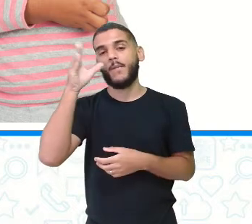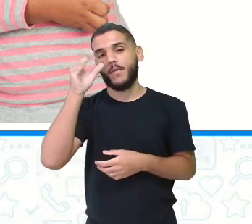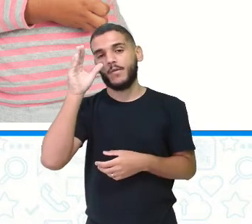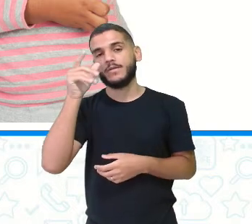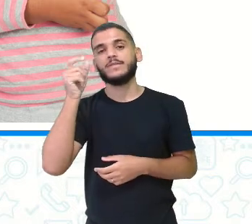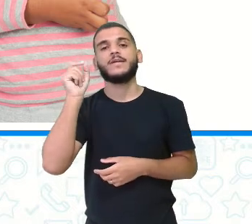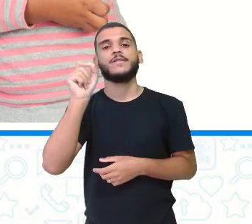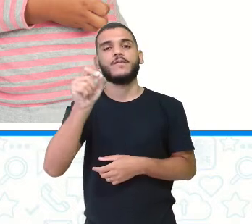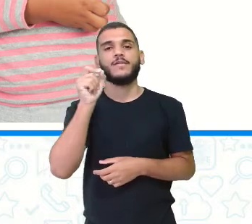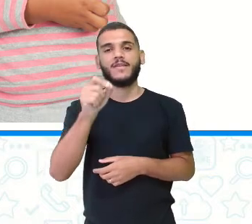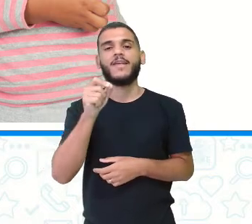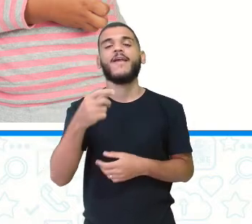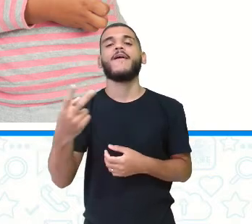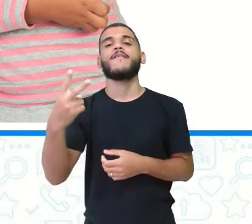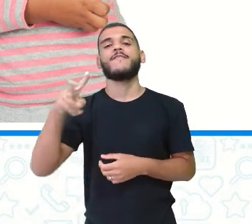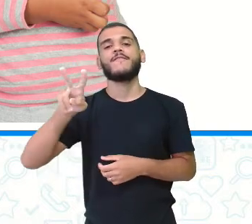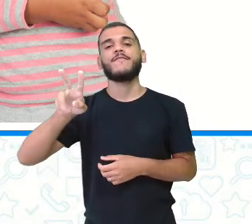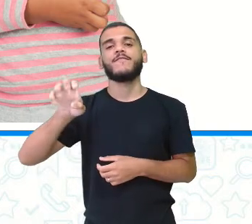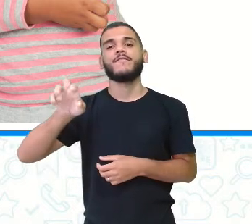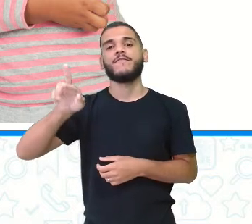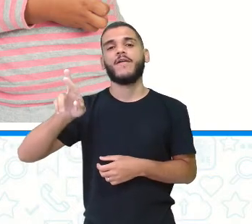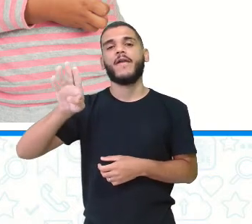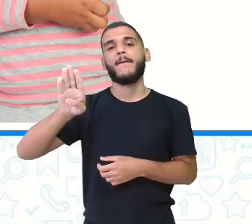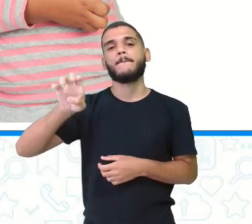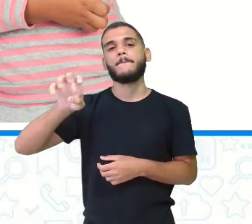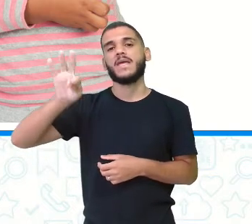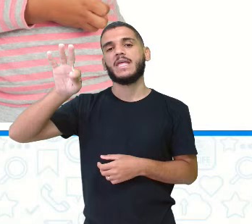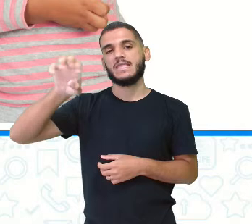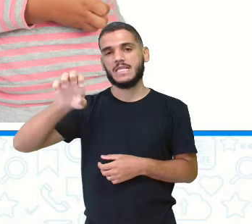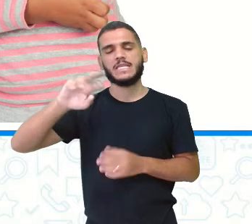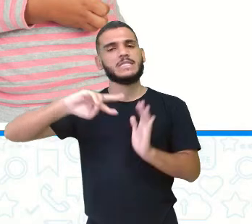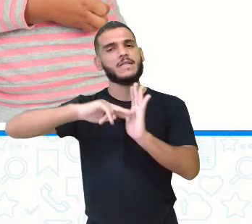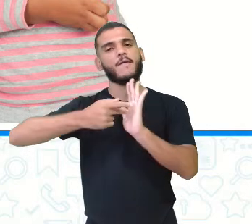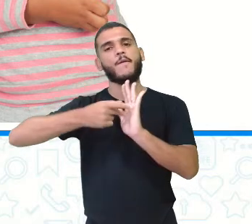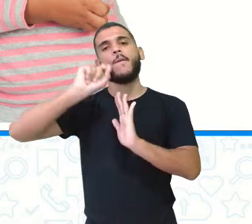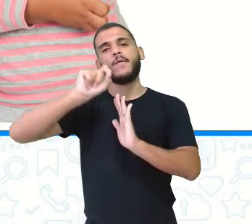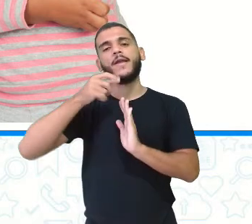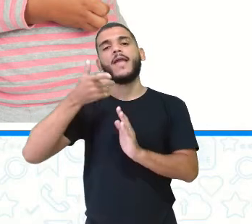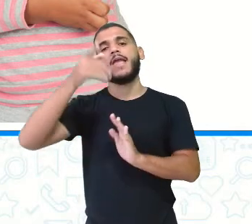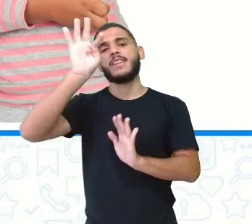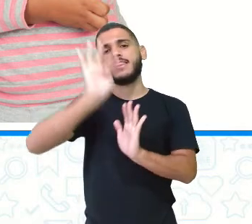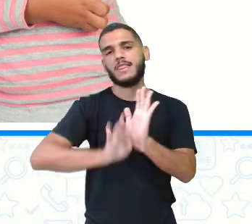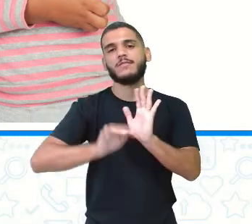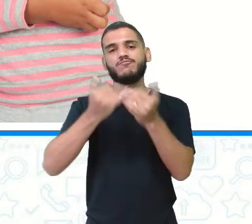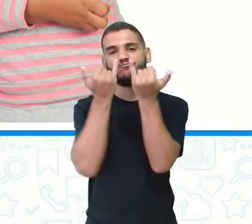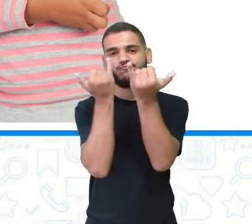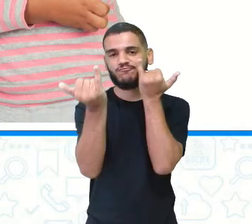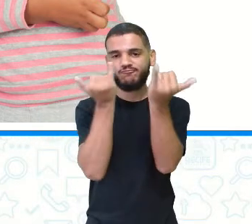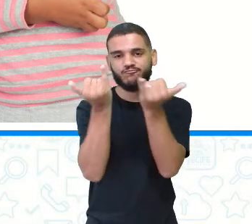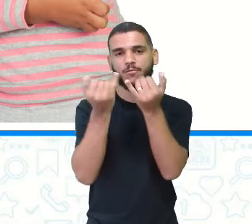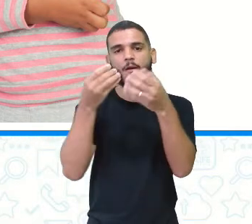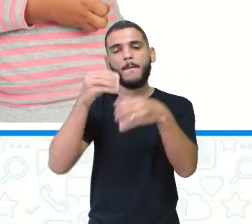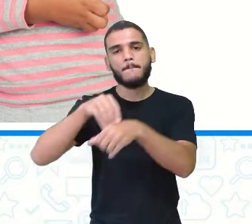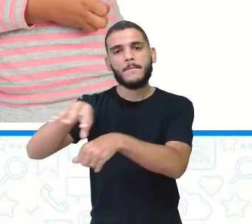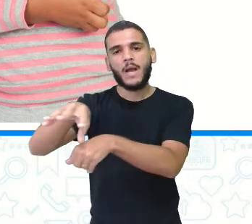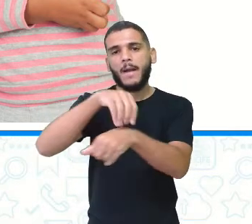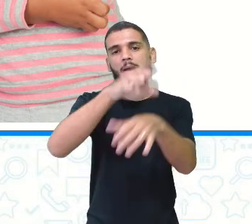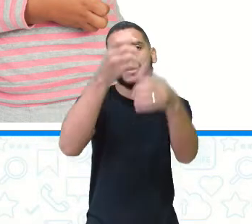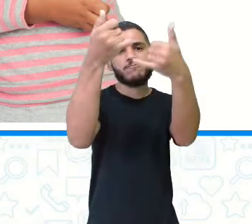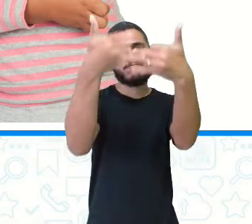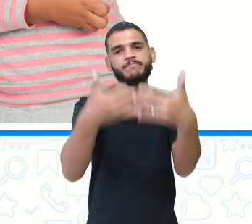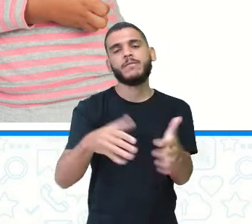verbete. Você sabe o que é verbete? Verbete é um texto de caráter informativo destinado a explicar